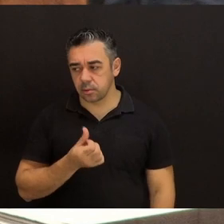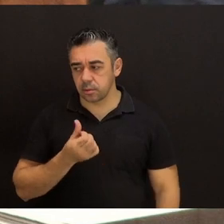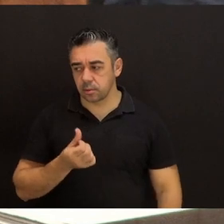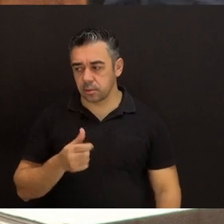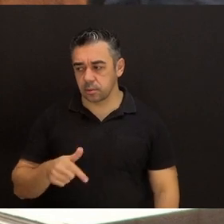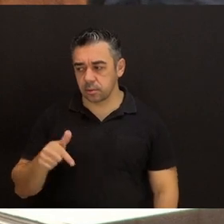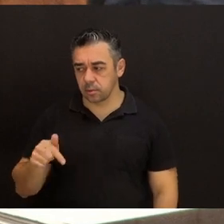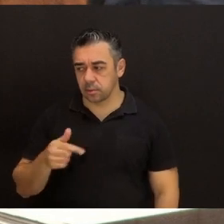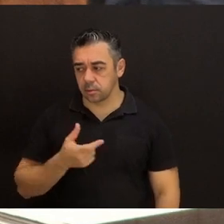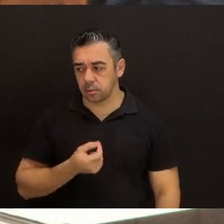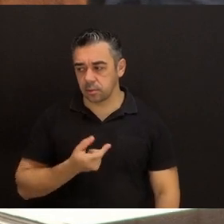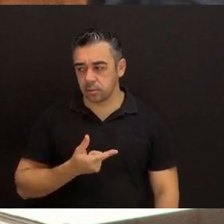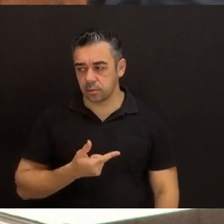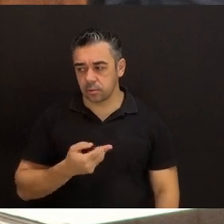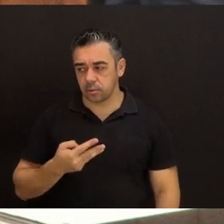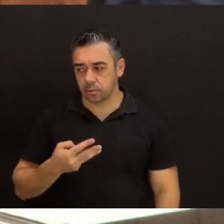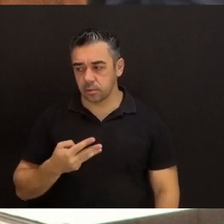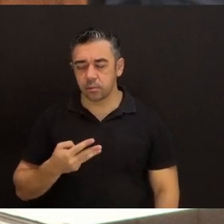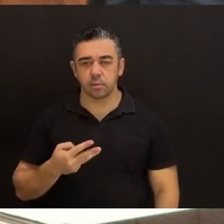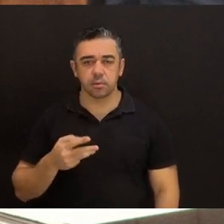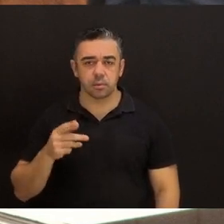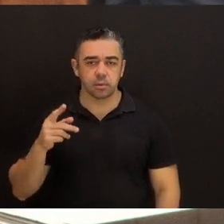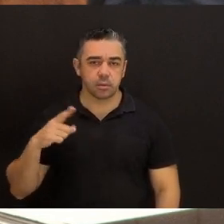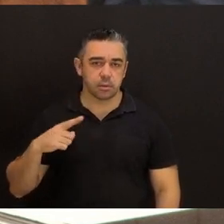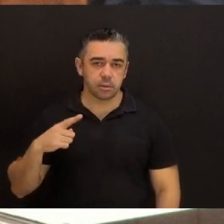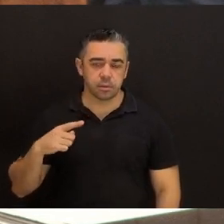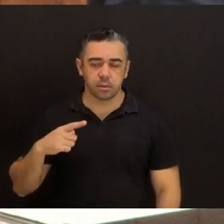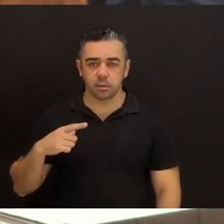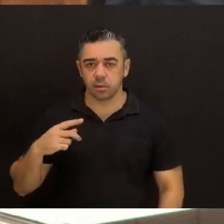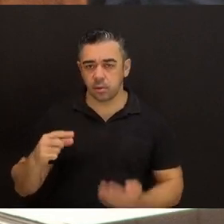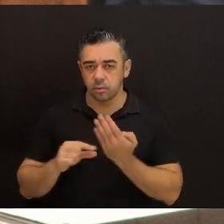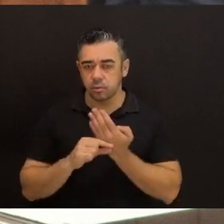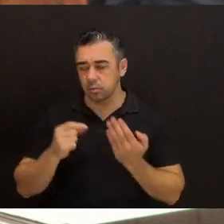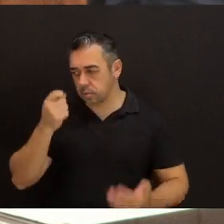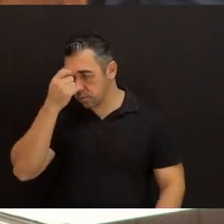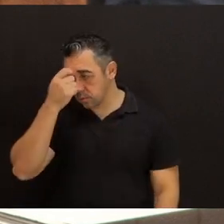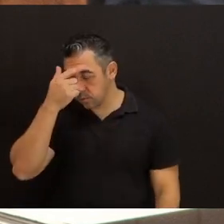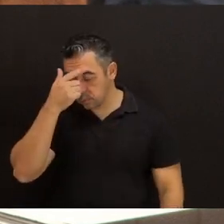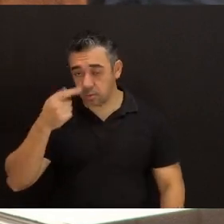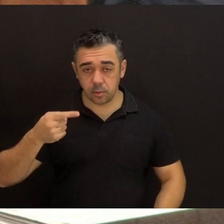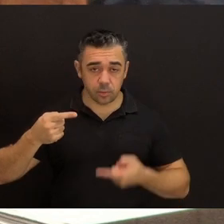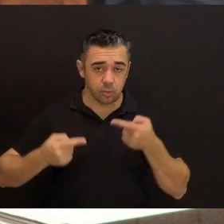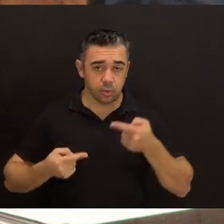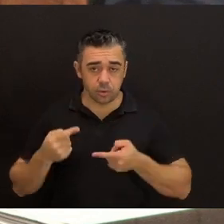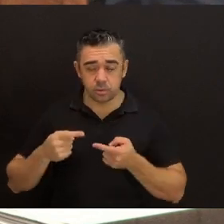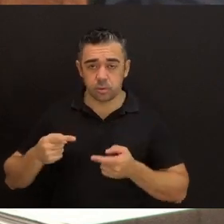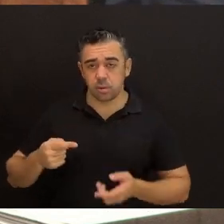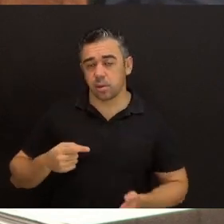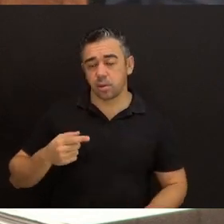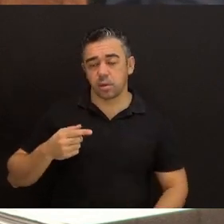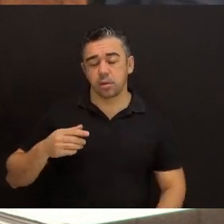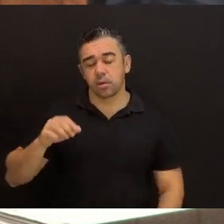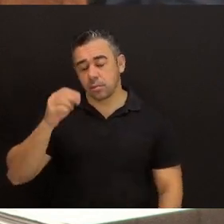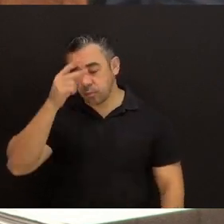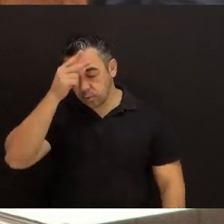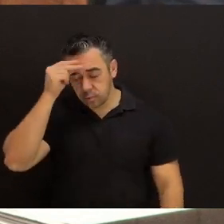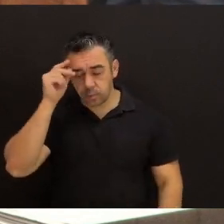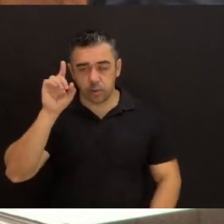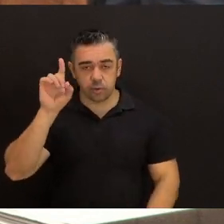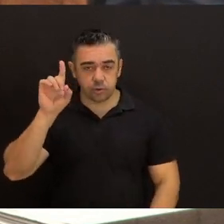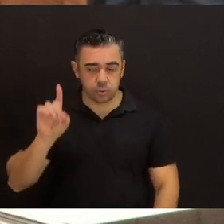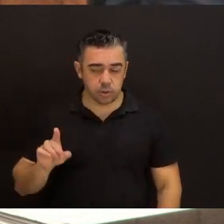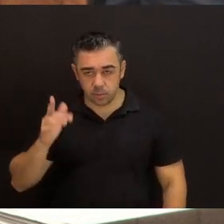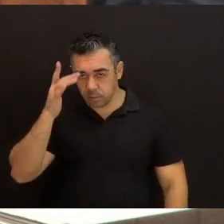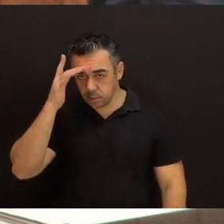de 2023 e autoria do vereador Silvio Santos que estabelece a política Municipal de proteção dos direitos de pessoa com